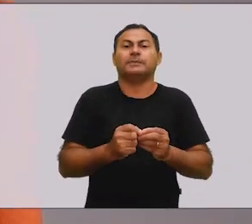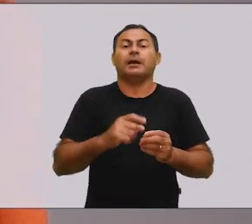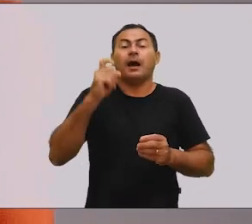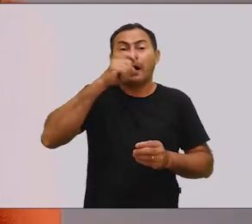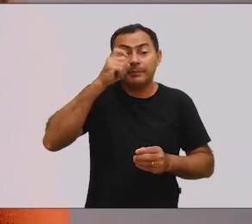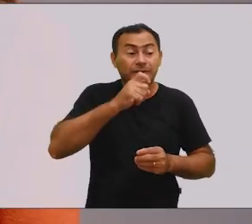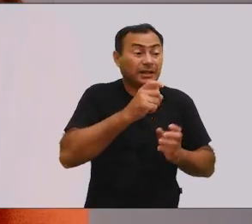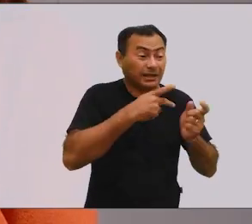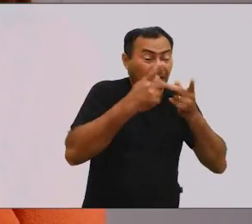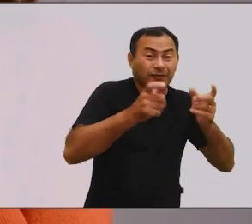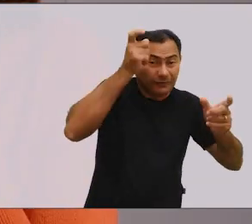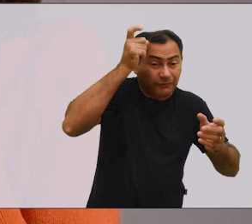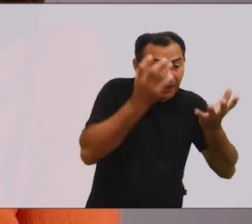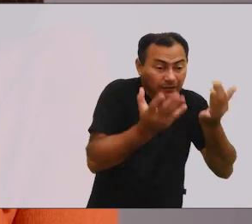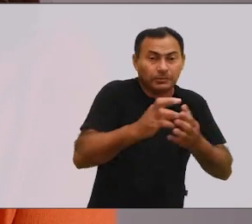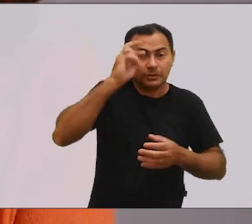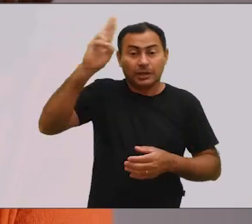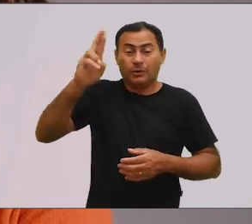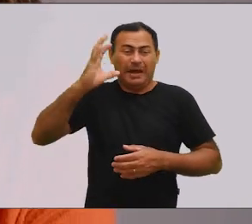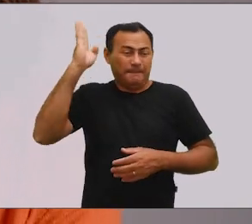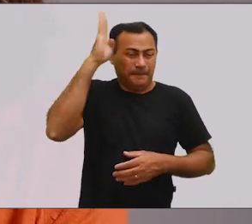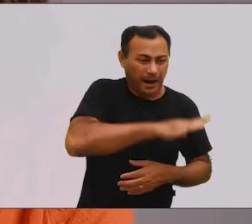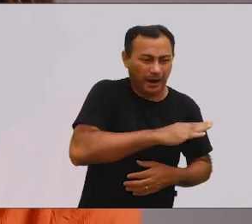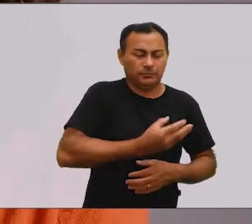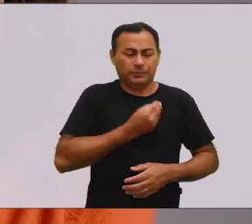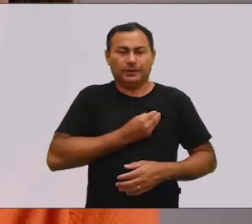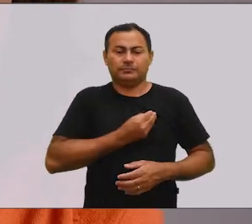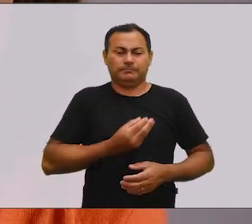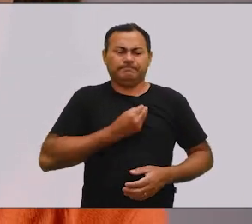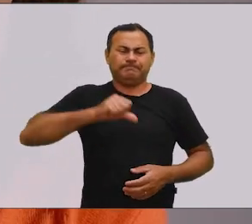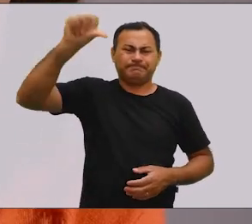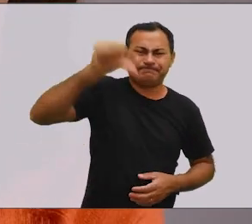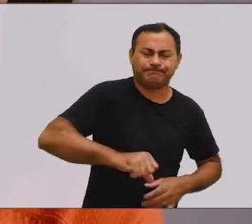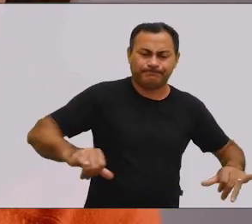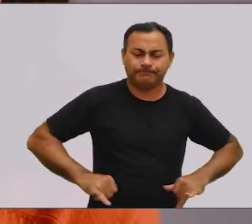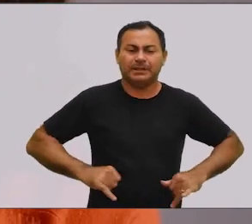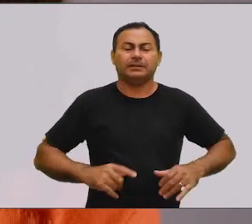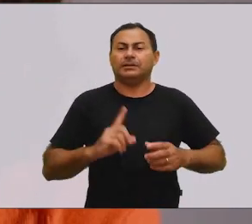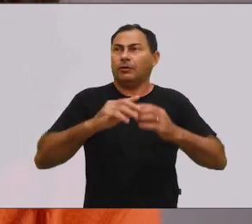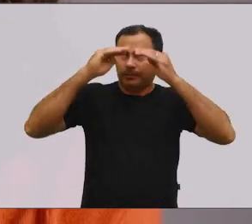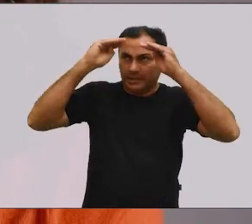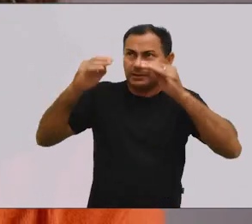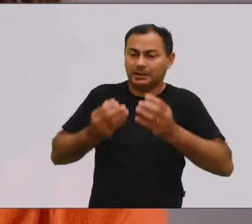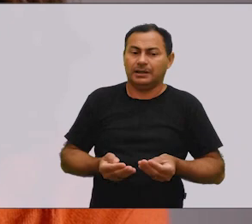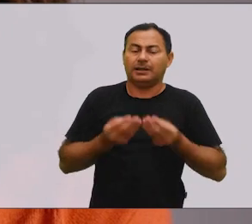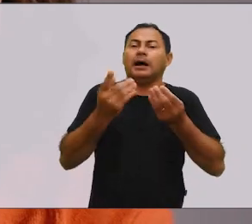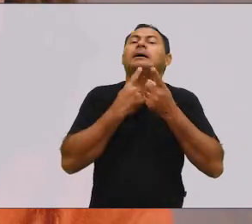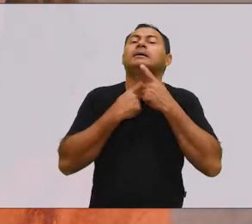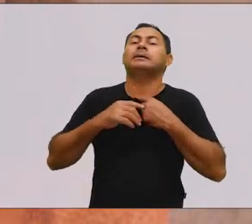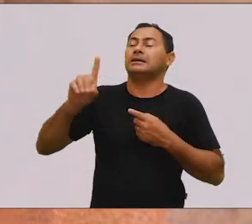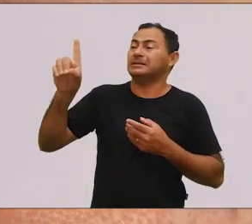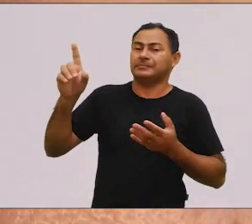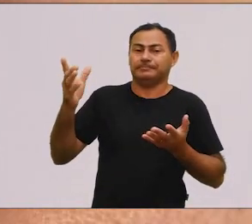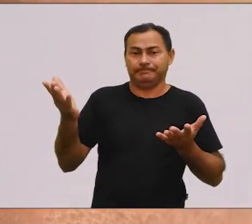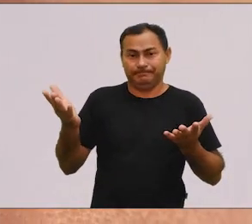mentira que veio do inferno é que o Senhor é terrível e viveremos uma vida miserável se nos submetermos e nos rendermos à